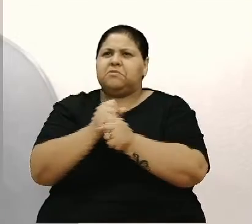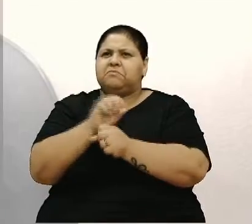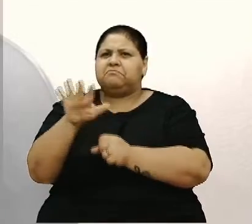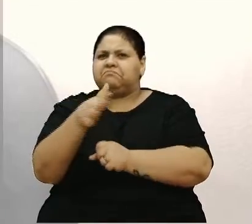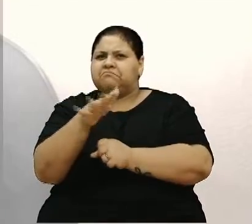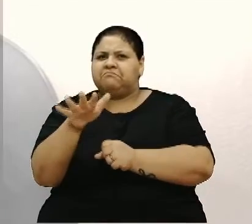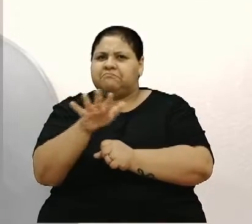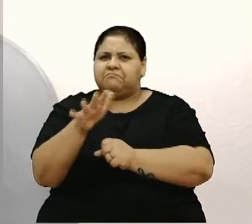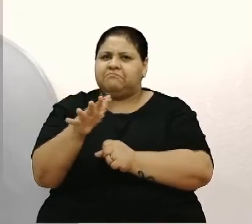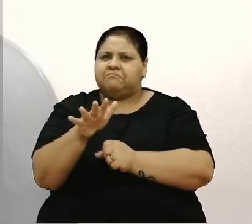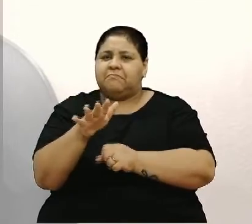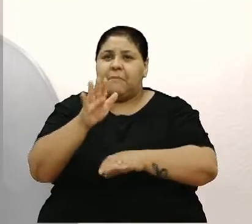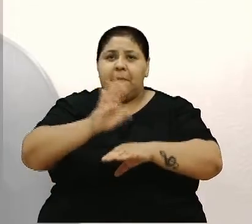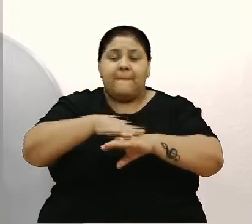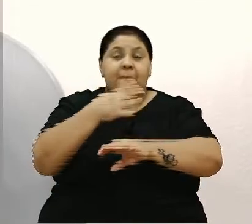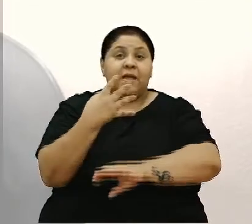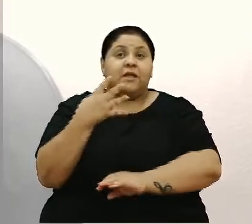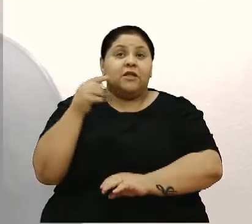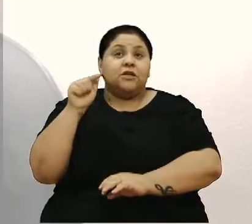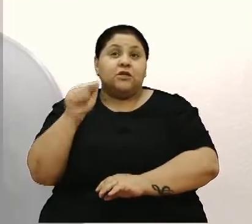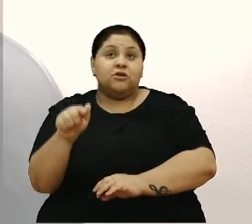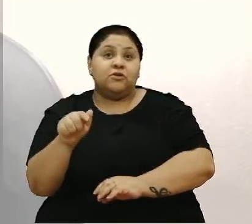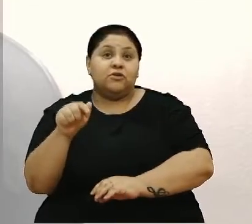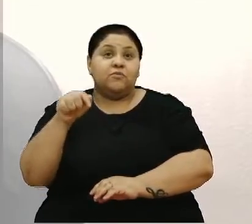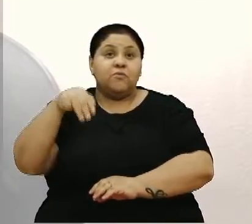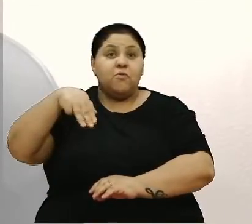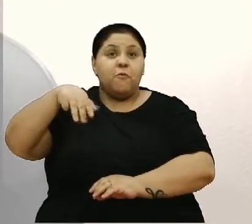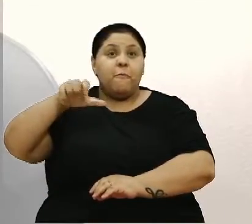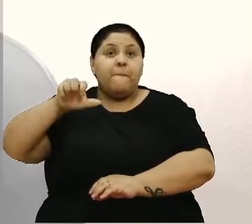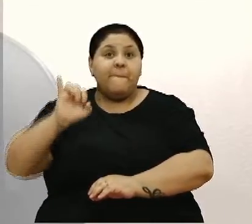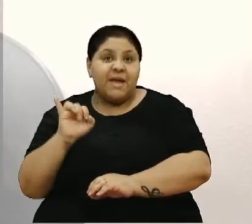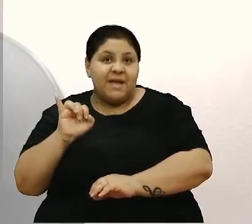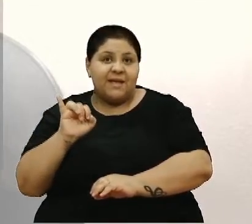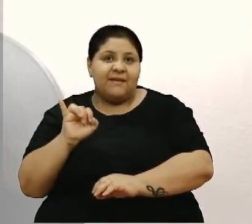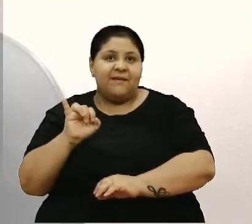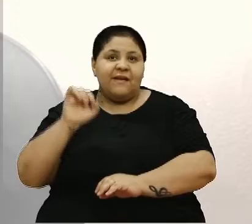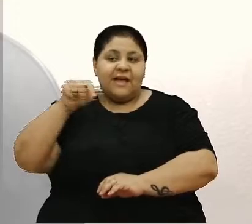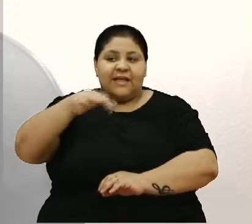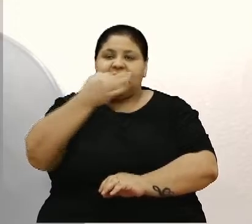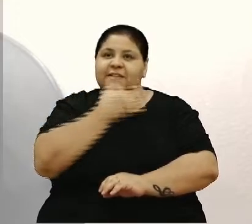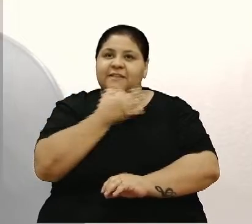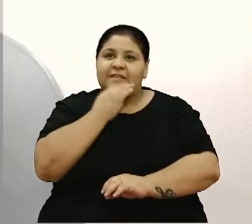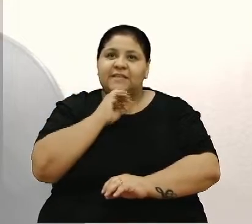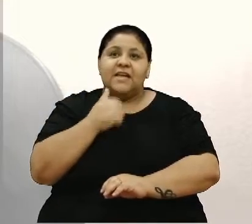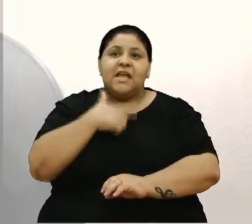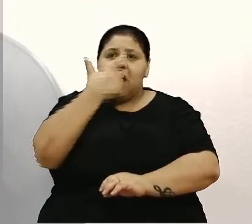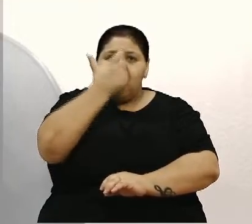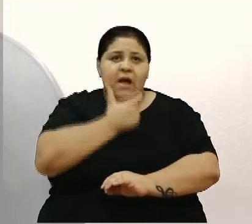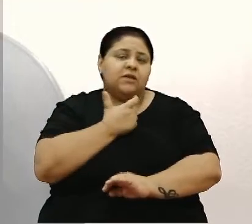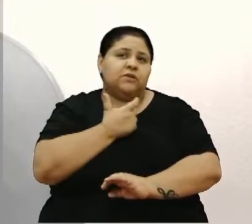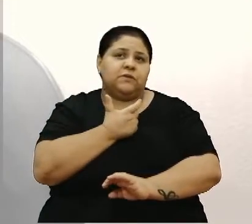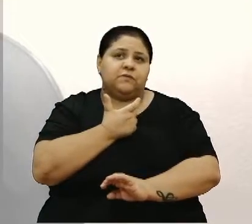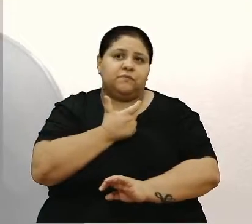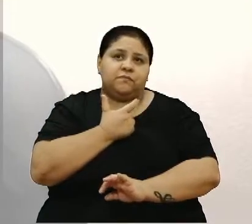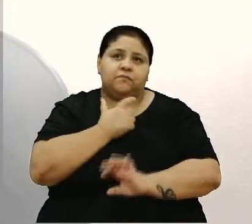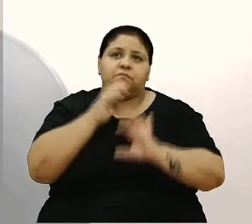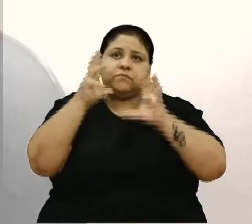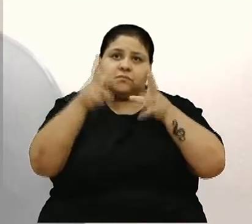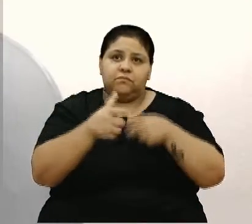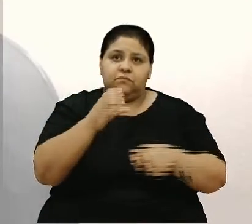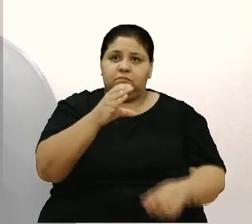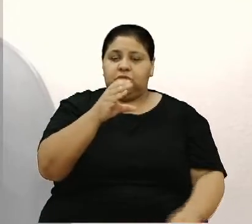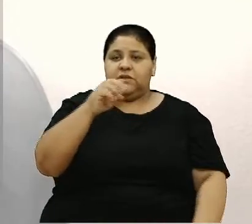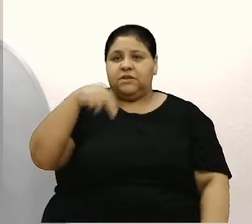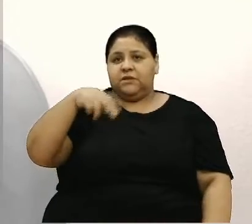de 4.000 MEIs em Caxias do Sul, 4.000 CNPJs. E eu acho que todos esses CNPJs